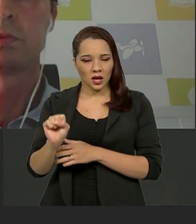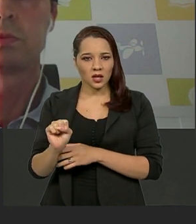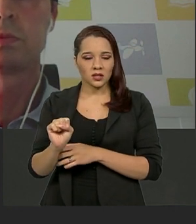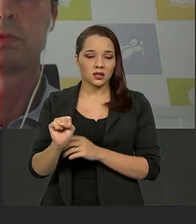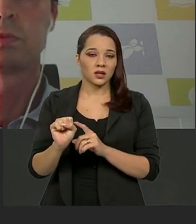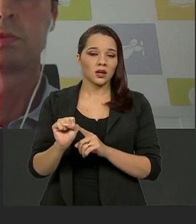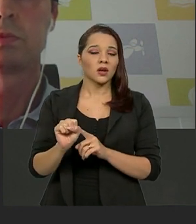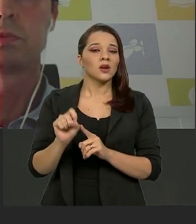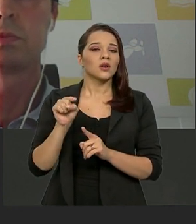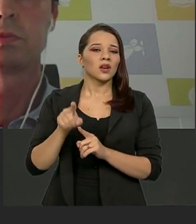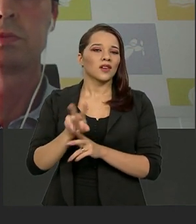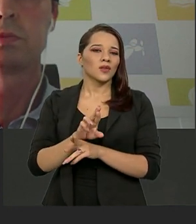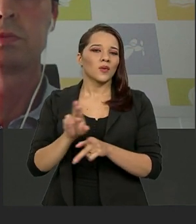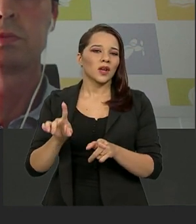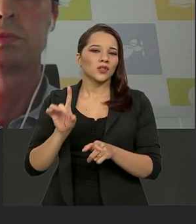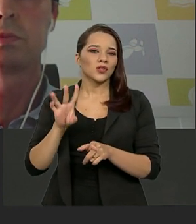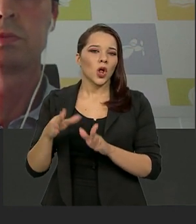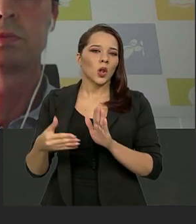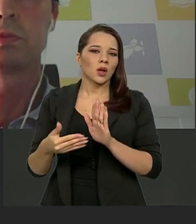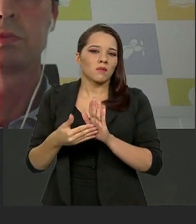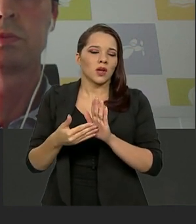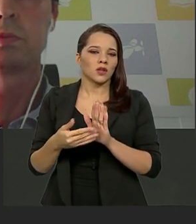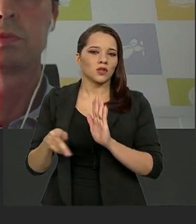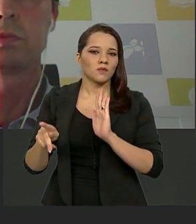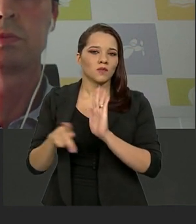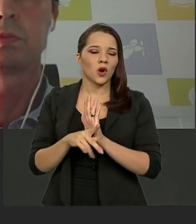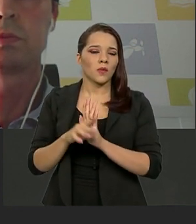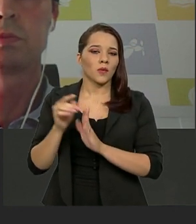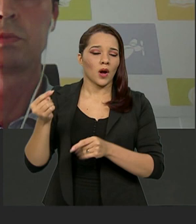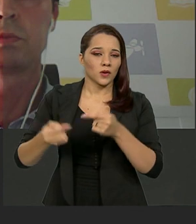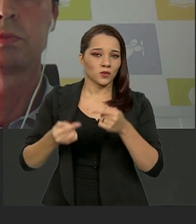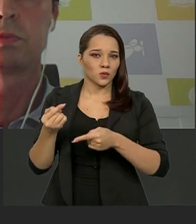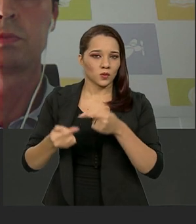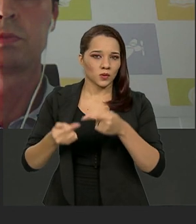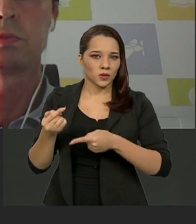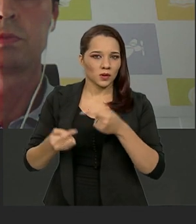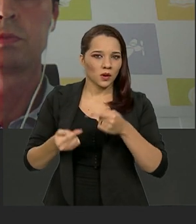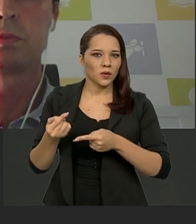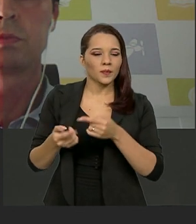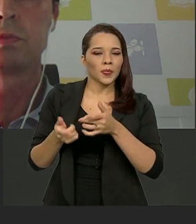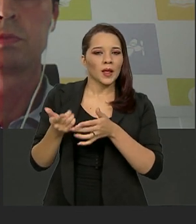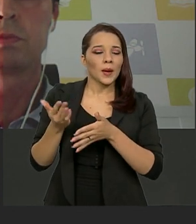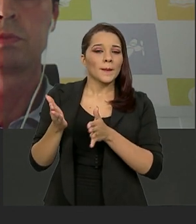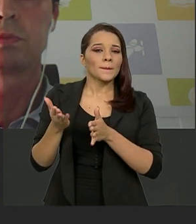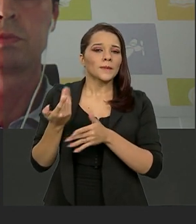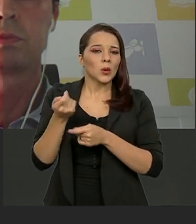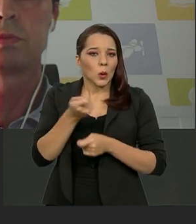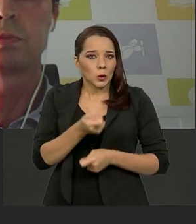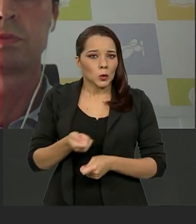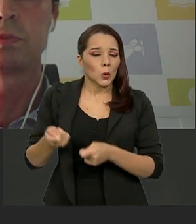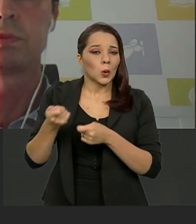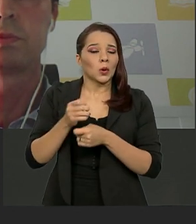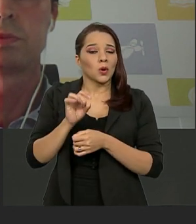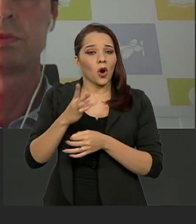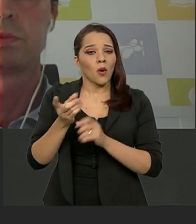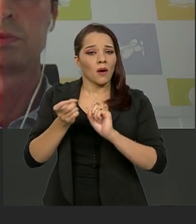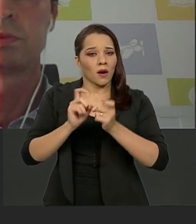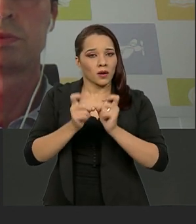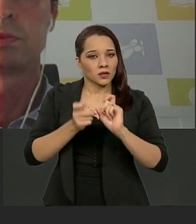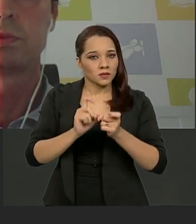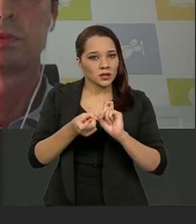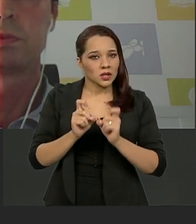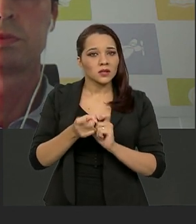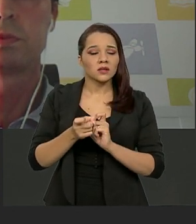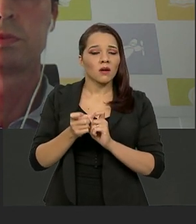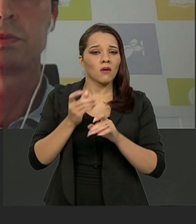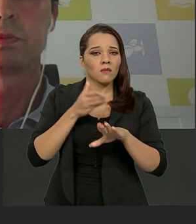não possibilita a discussão, o controle, a administração com